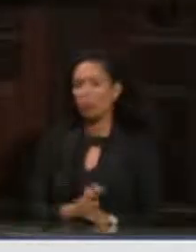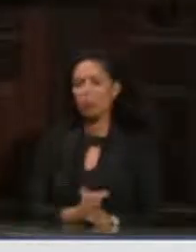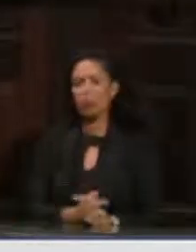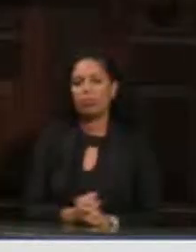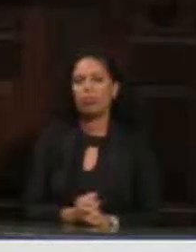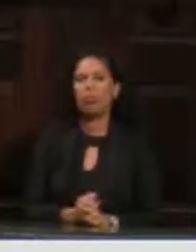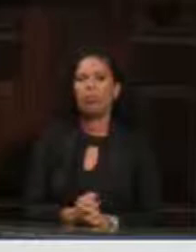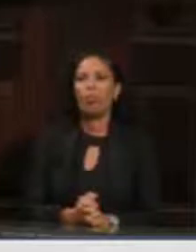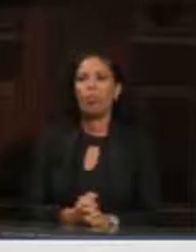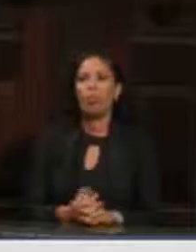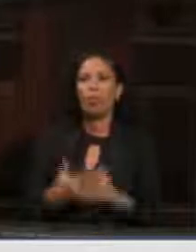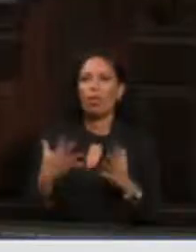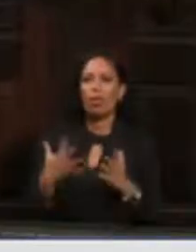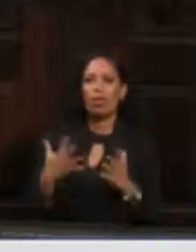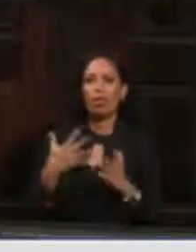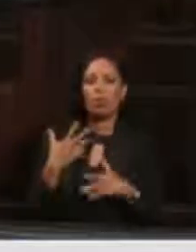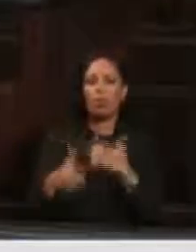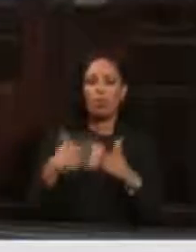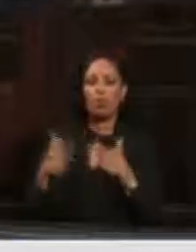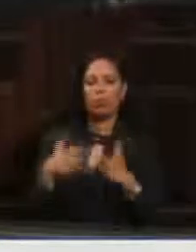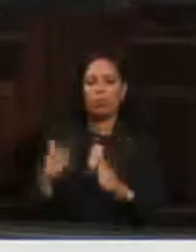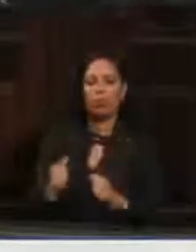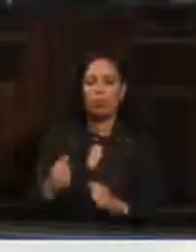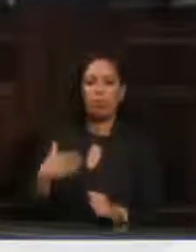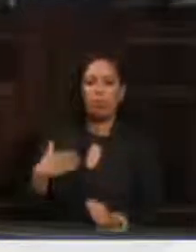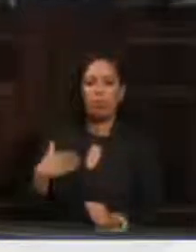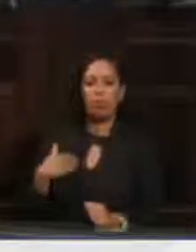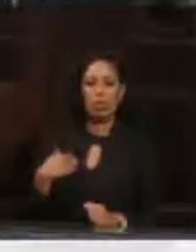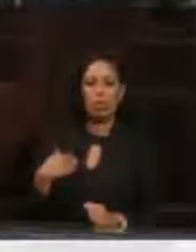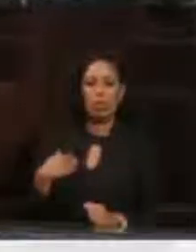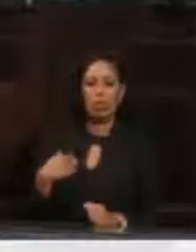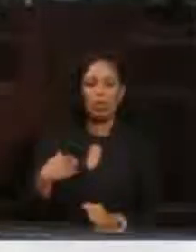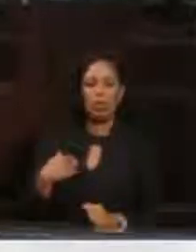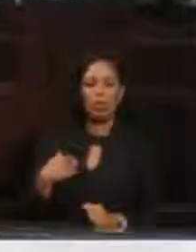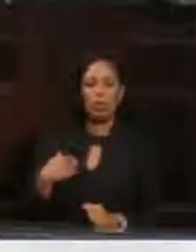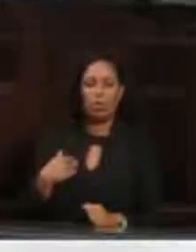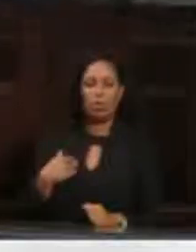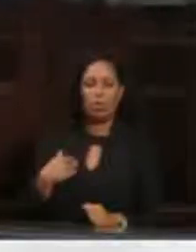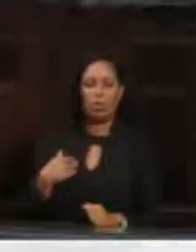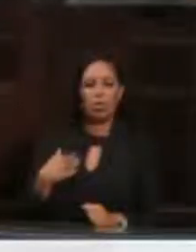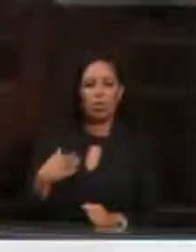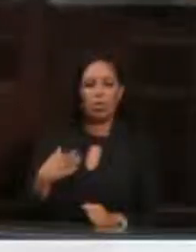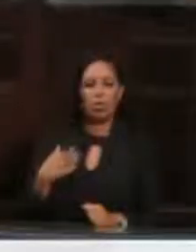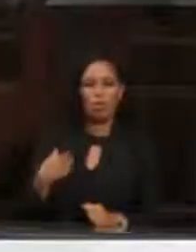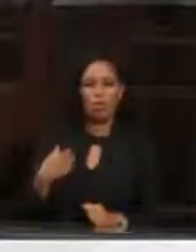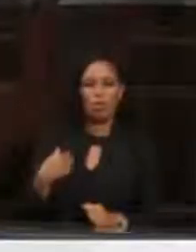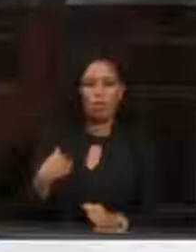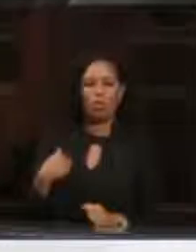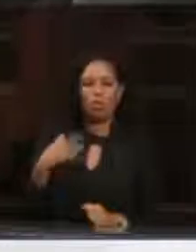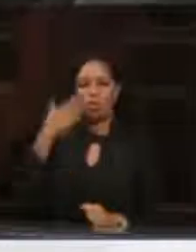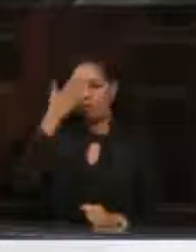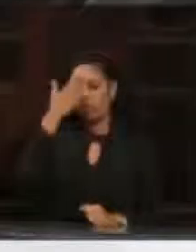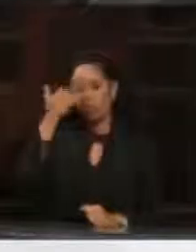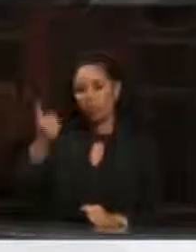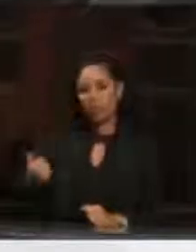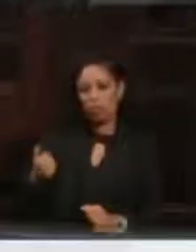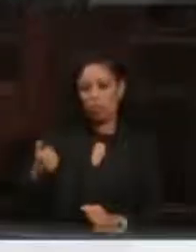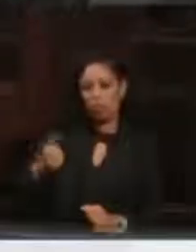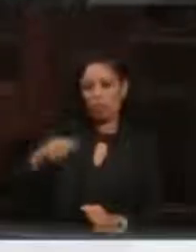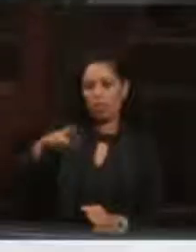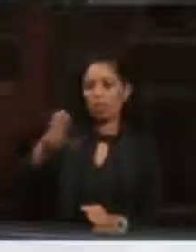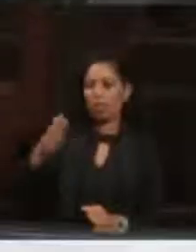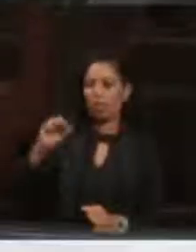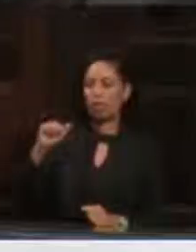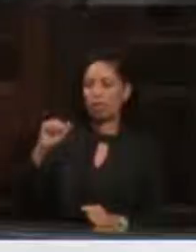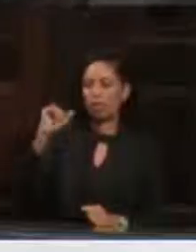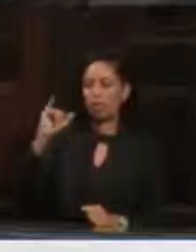Eu vou lhe apartear pelo seguinte. Eu sou lá de São João de Meriti e a Baixada Fluminense realmente sofreu